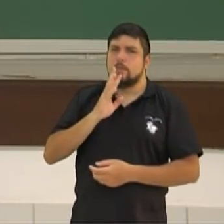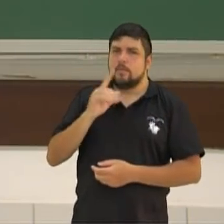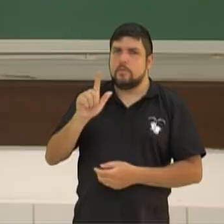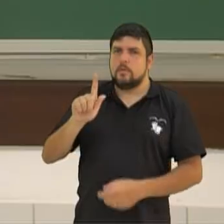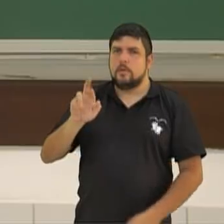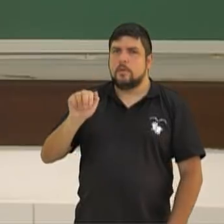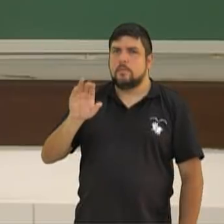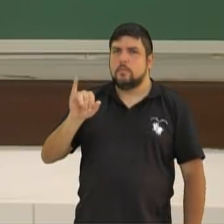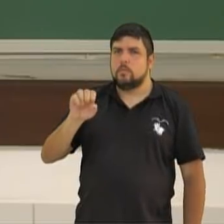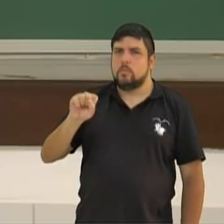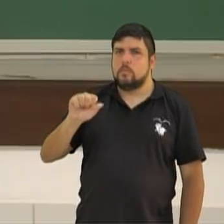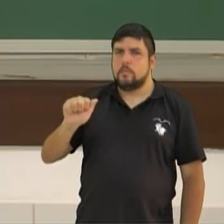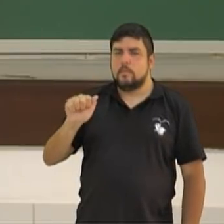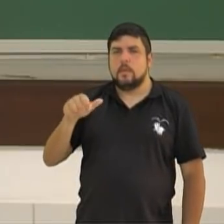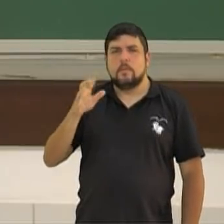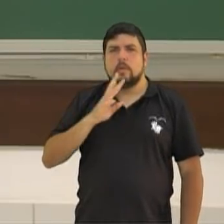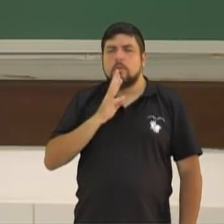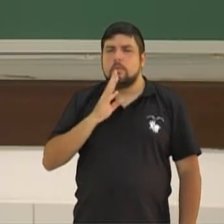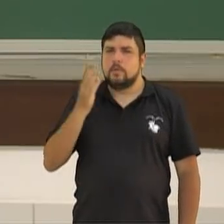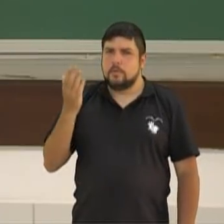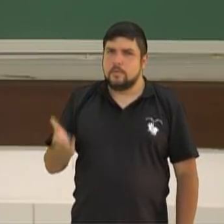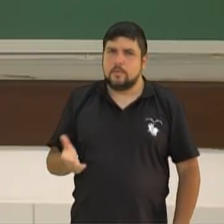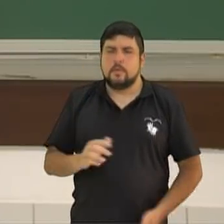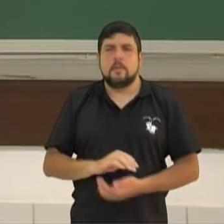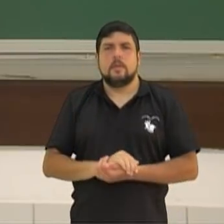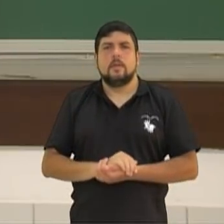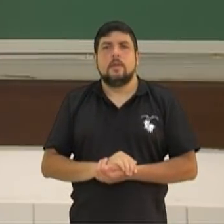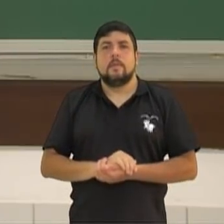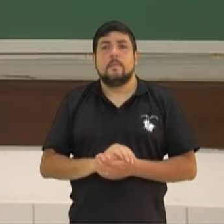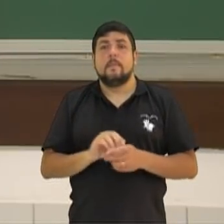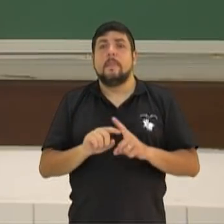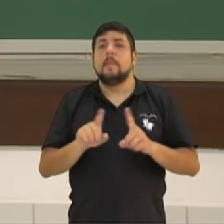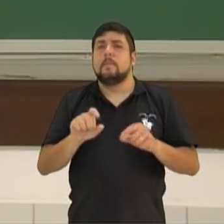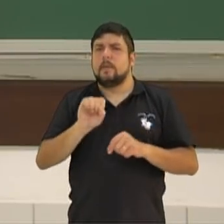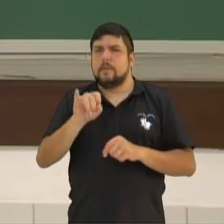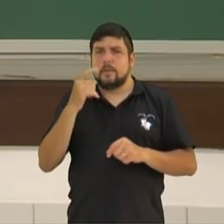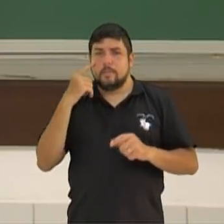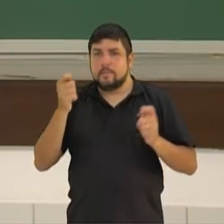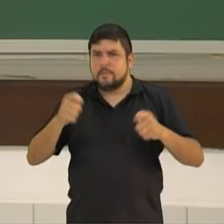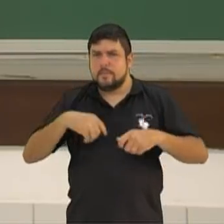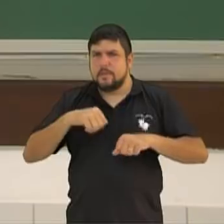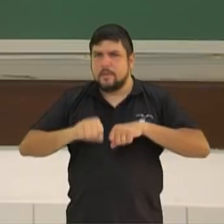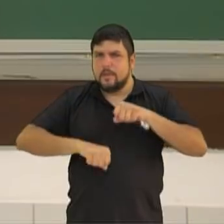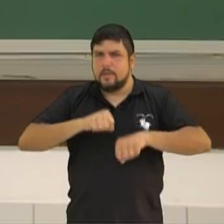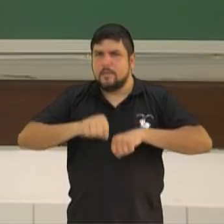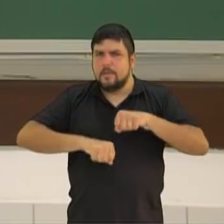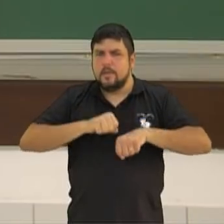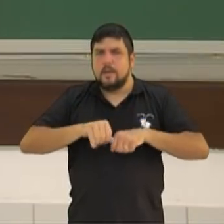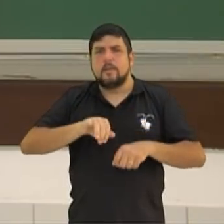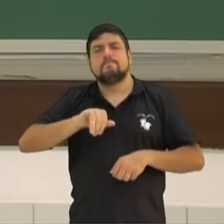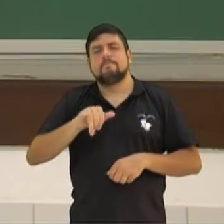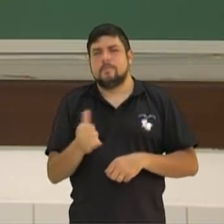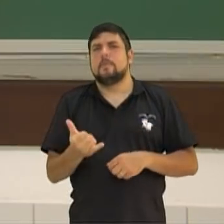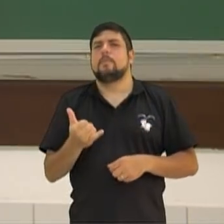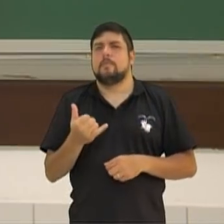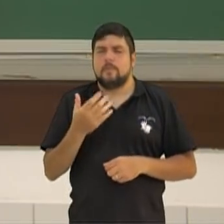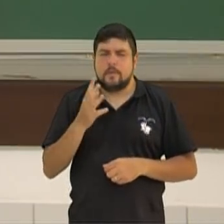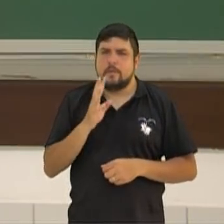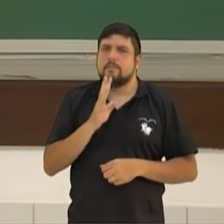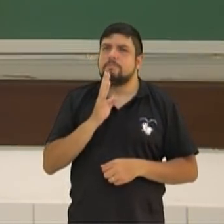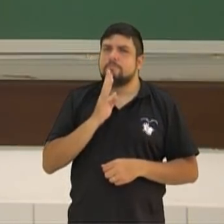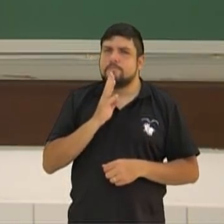da Graciosa, né? Passar por lá, mesmo que seja de carro, mas se você puder fazer de bicicleta, olha, é um incentivo,